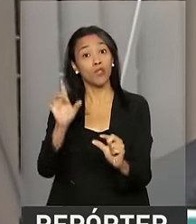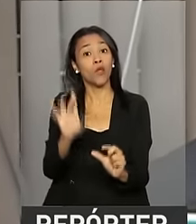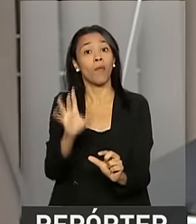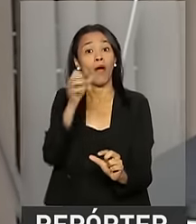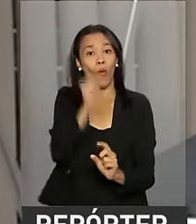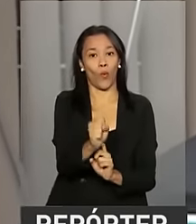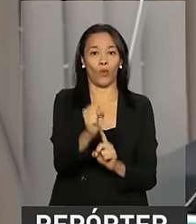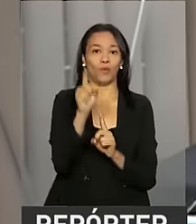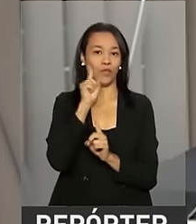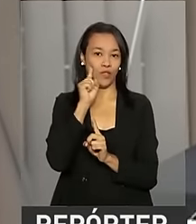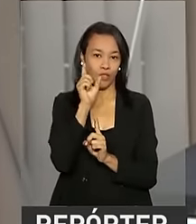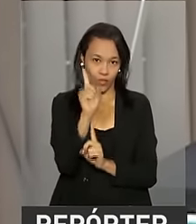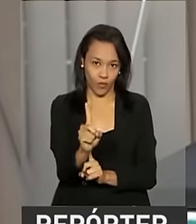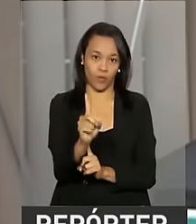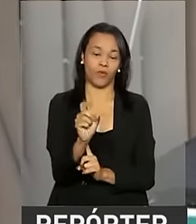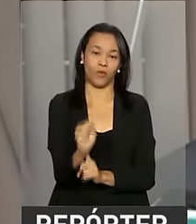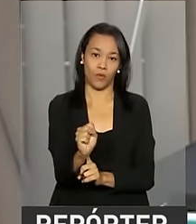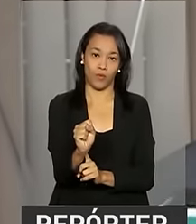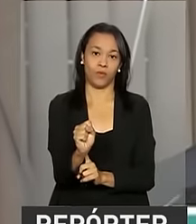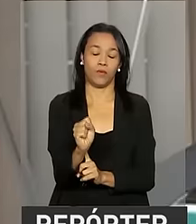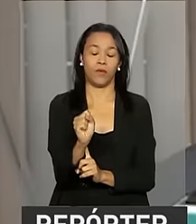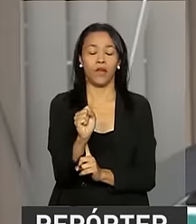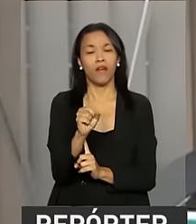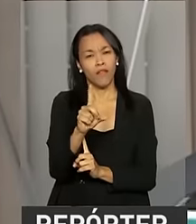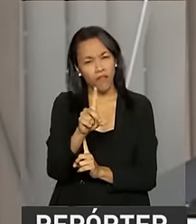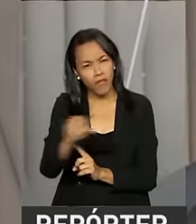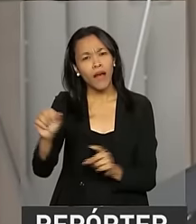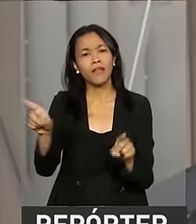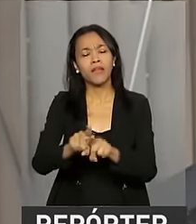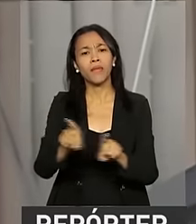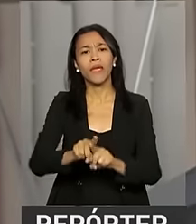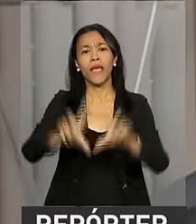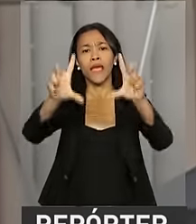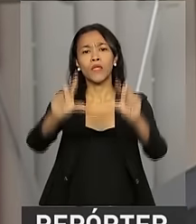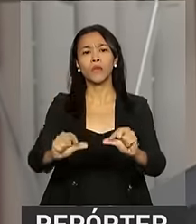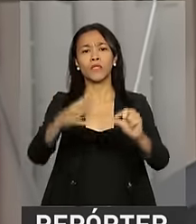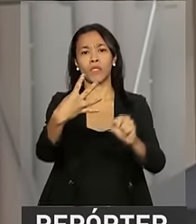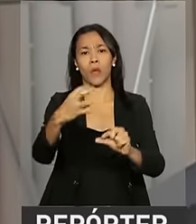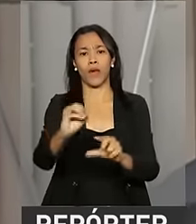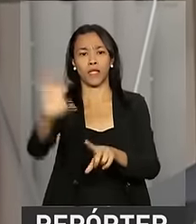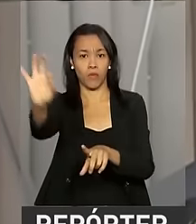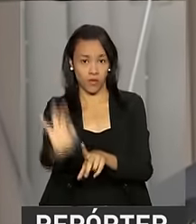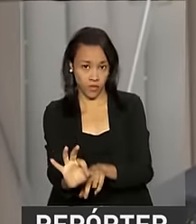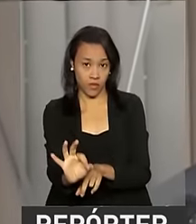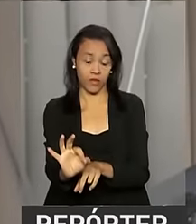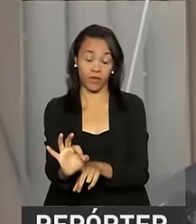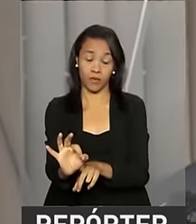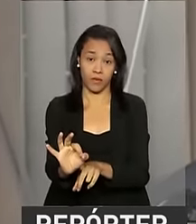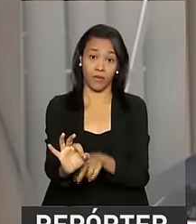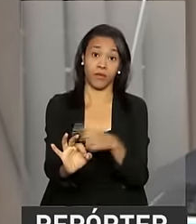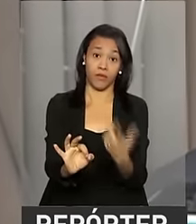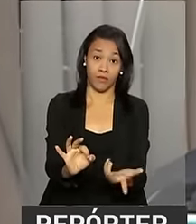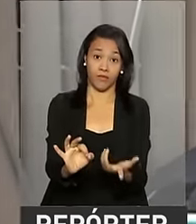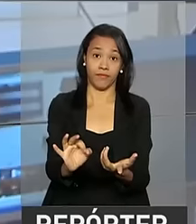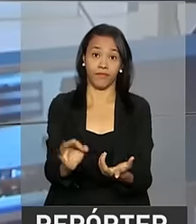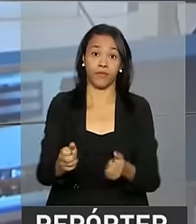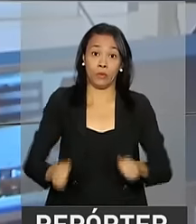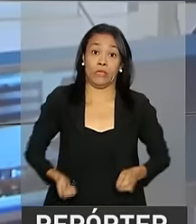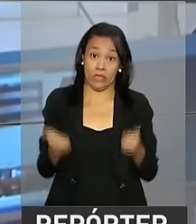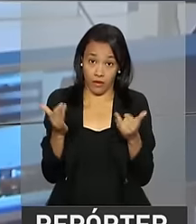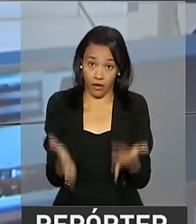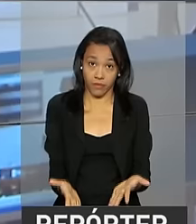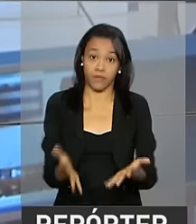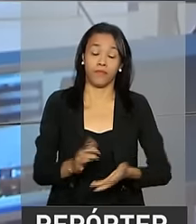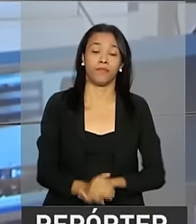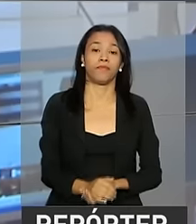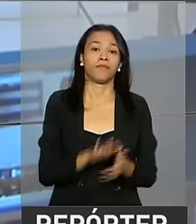Nós estamos empenhados que isso também vai reduzir em 40% o custo do importador e do exportador.